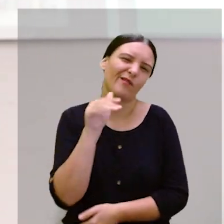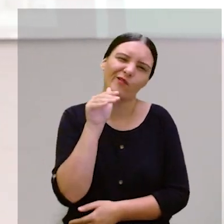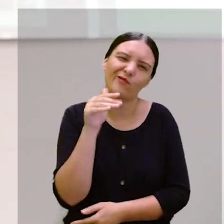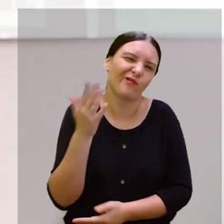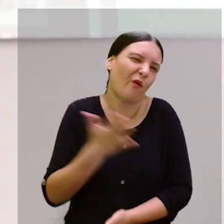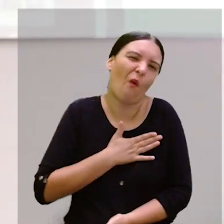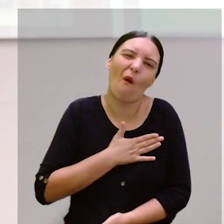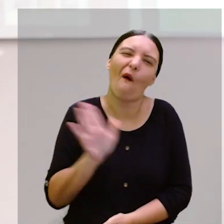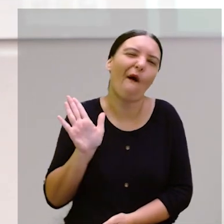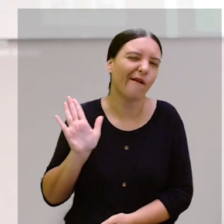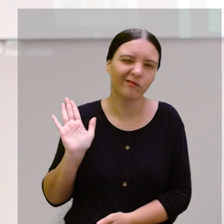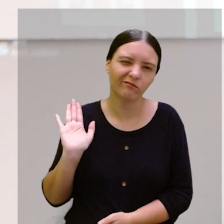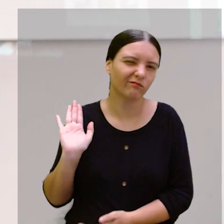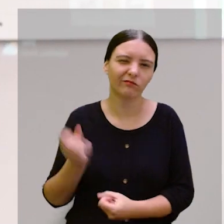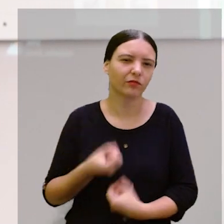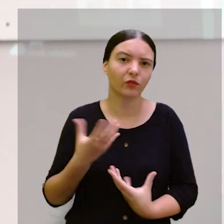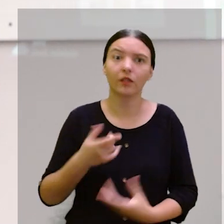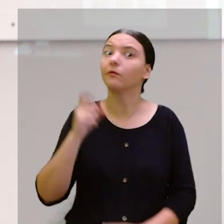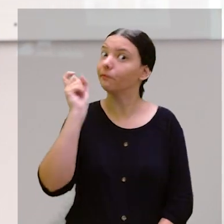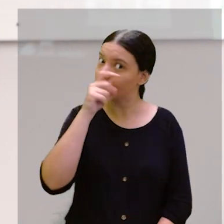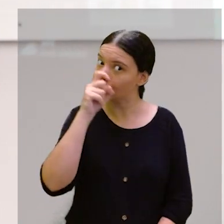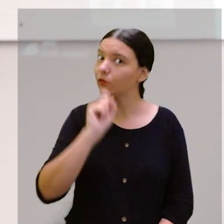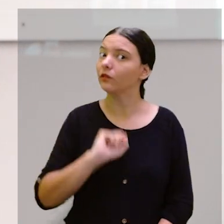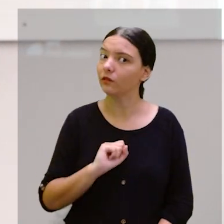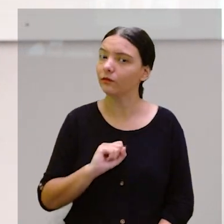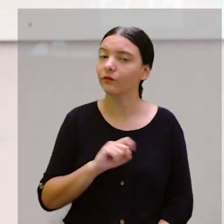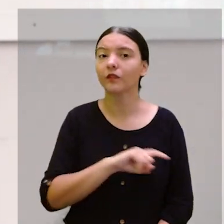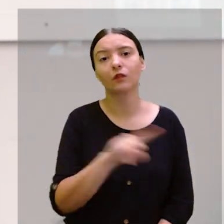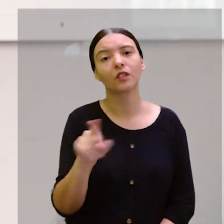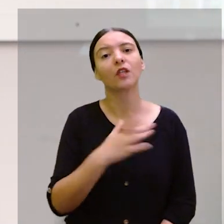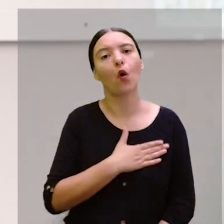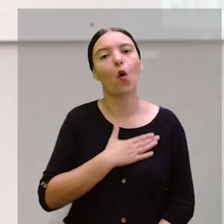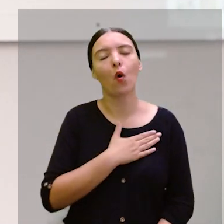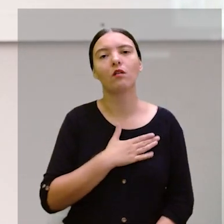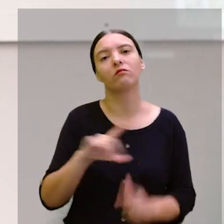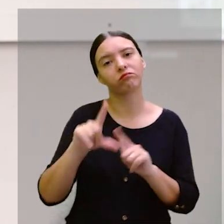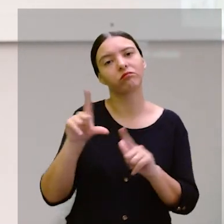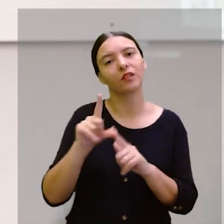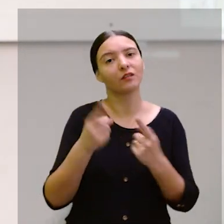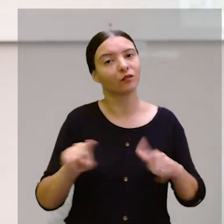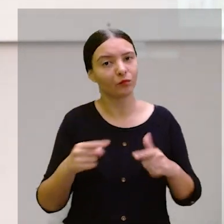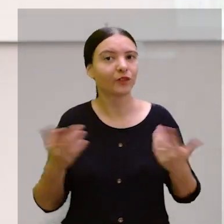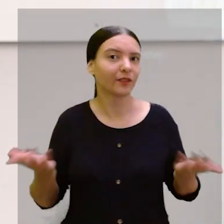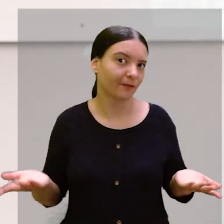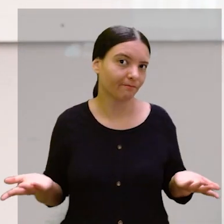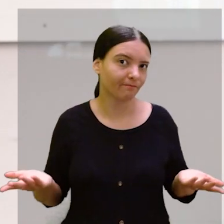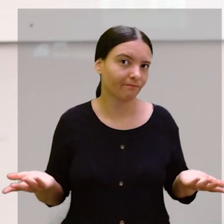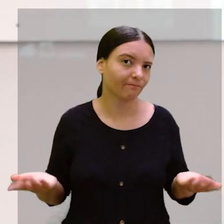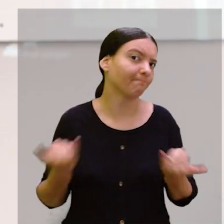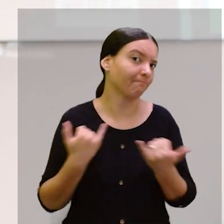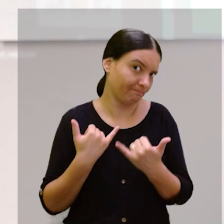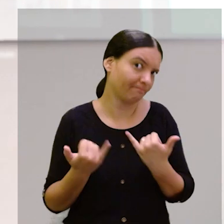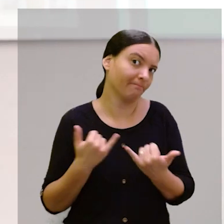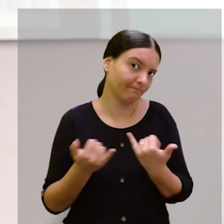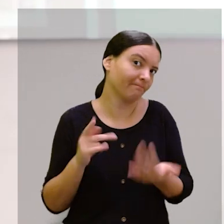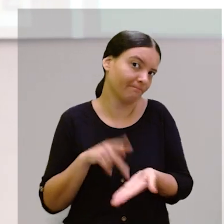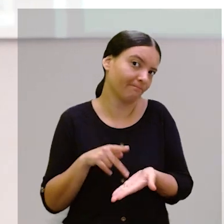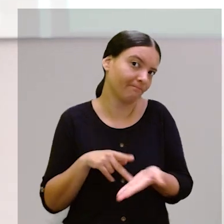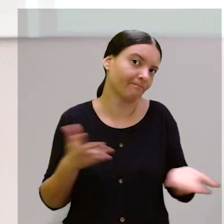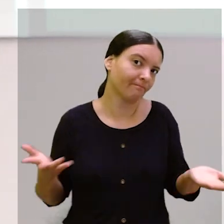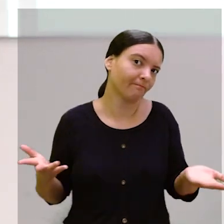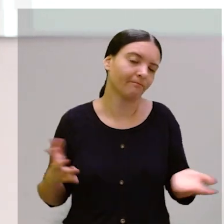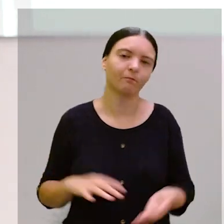poesia. Mentira. Mentira, porque vocês gostam de letra de música, né? Pois é muito parecido, na verdade.